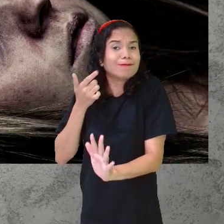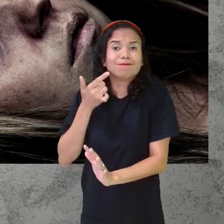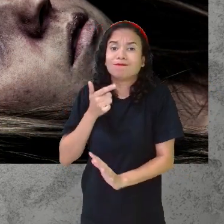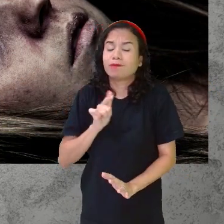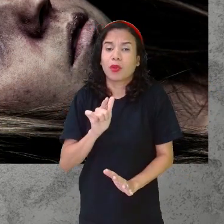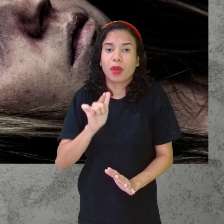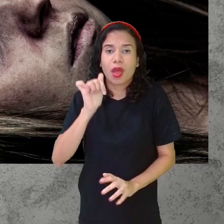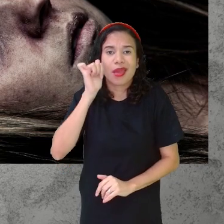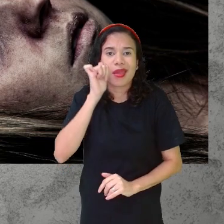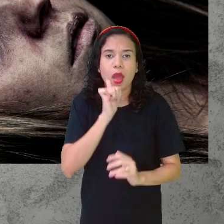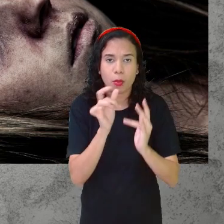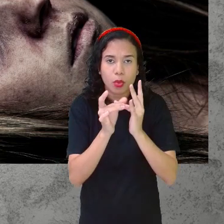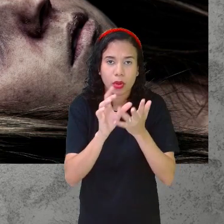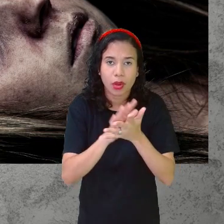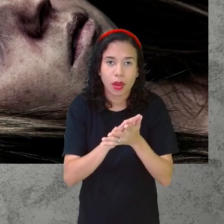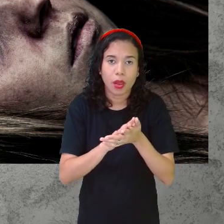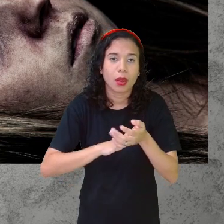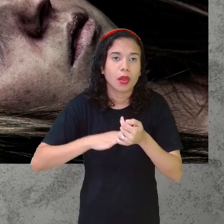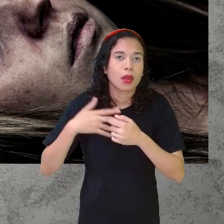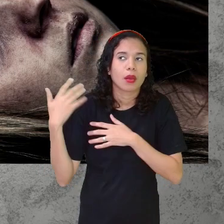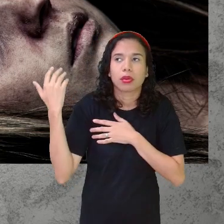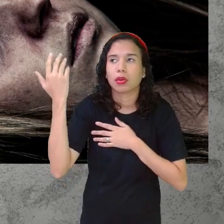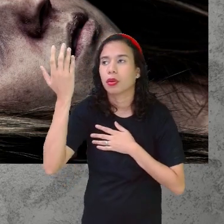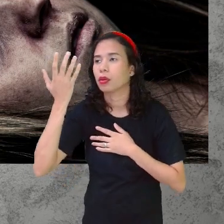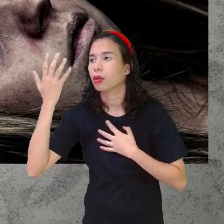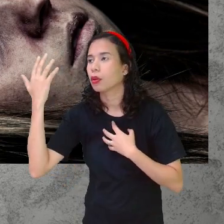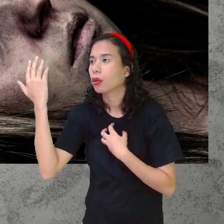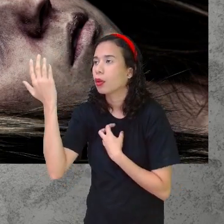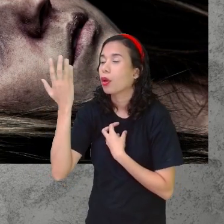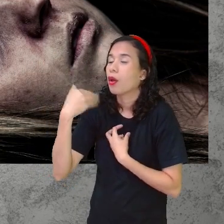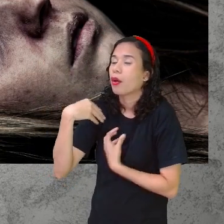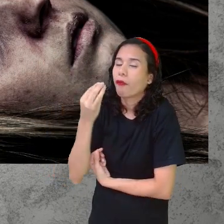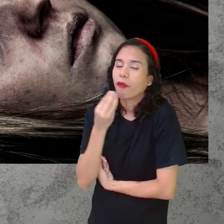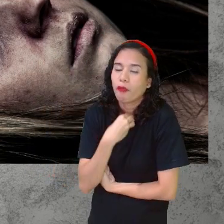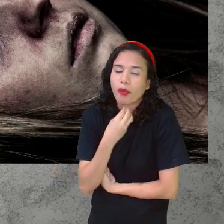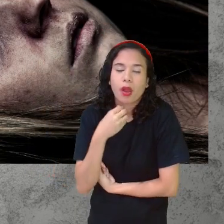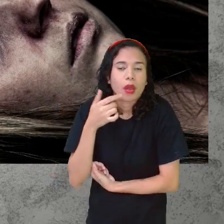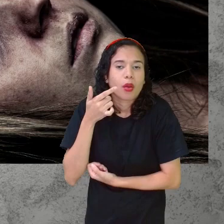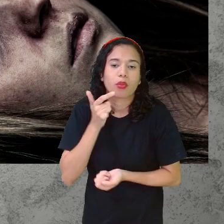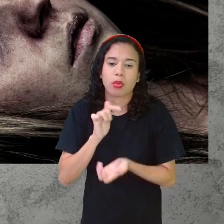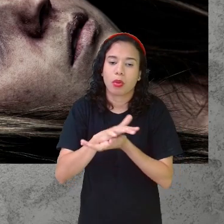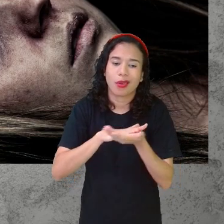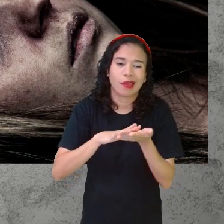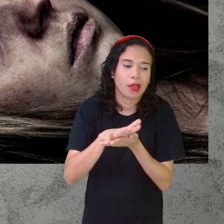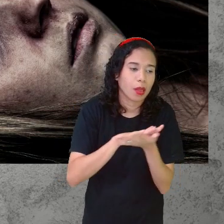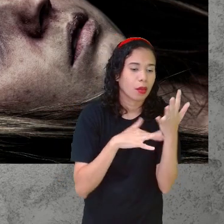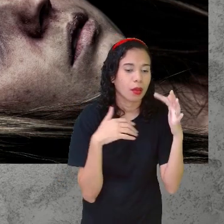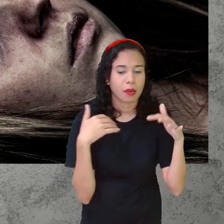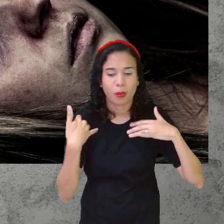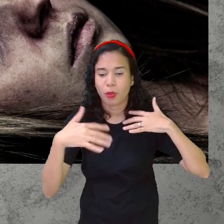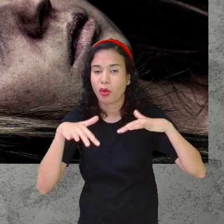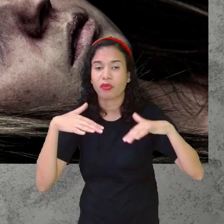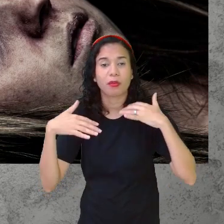Alicia se esvaía em delírios de anemia. Mal conseguia mexer a cabeça e não quis